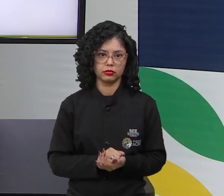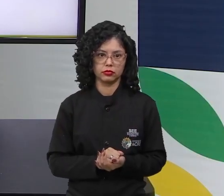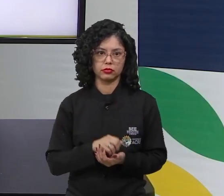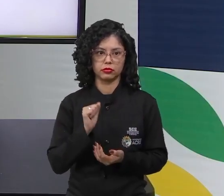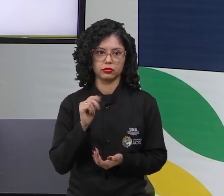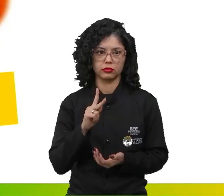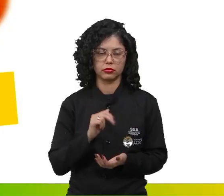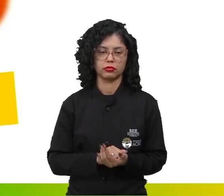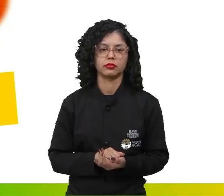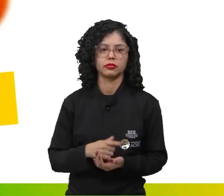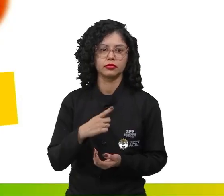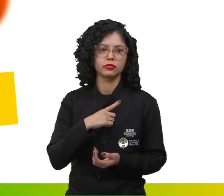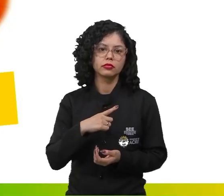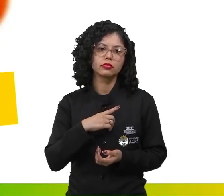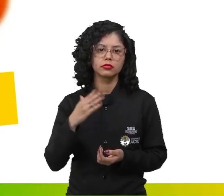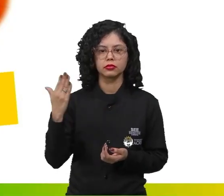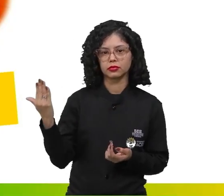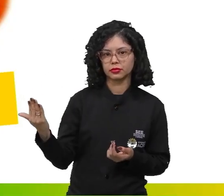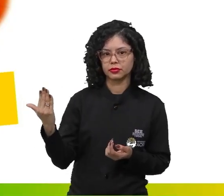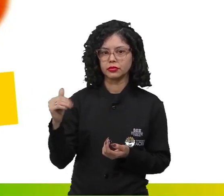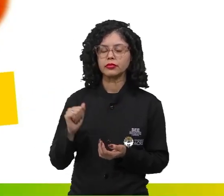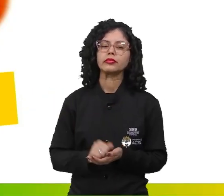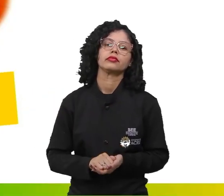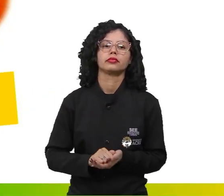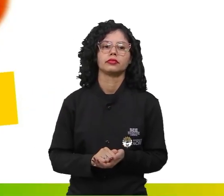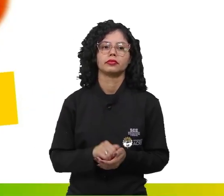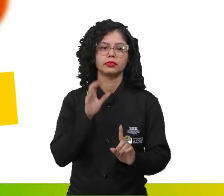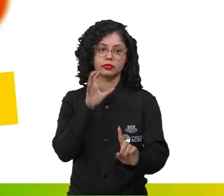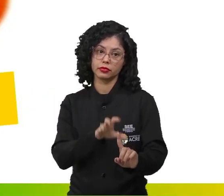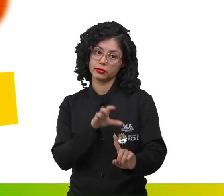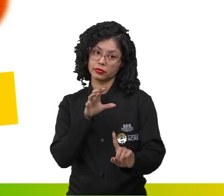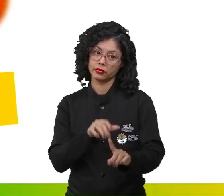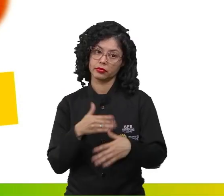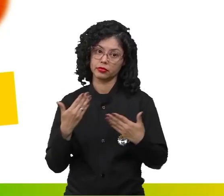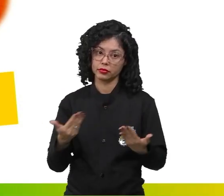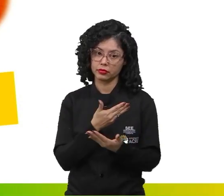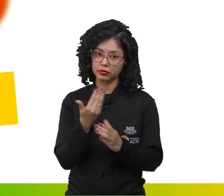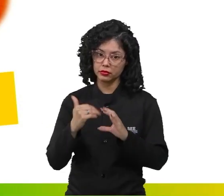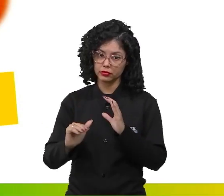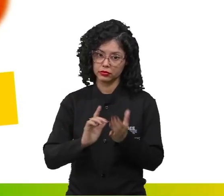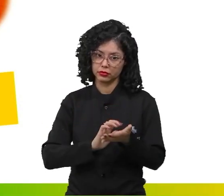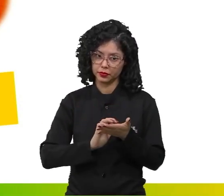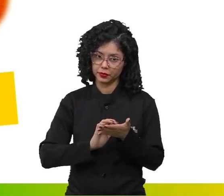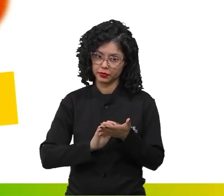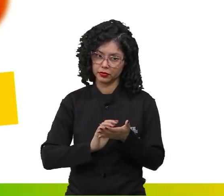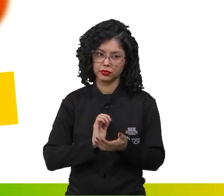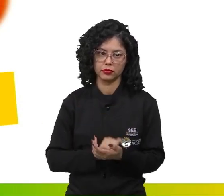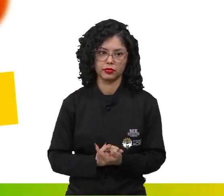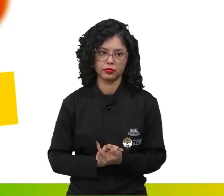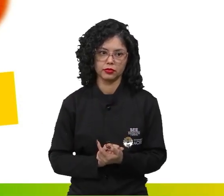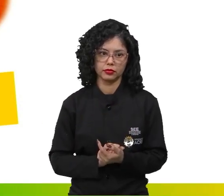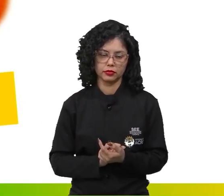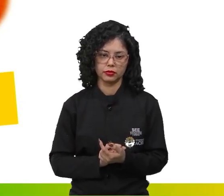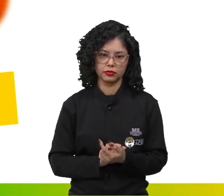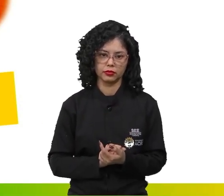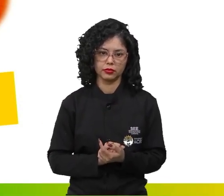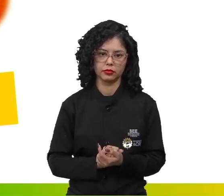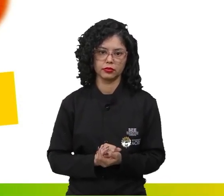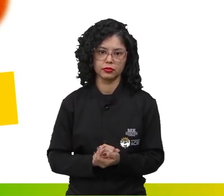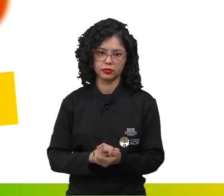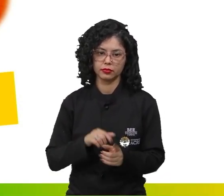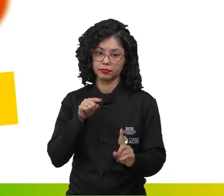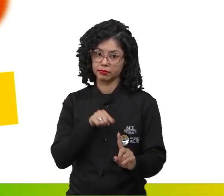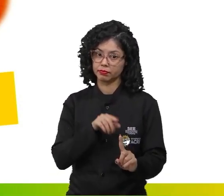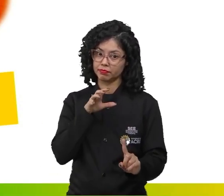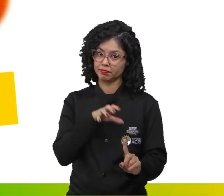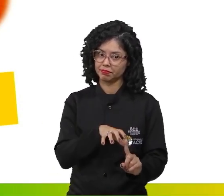certo? Aí, olha só a questão da persuasão na publicidade digital. essa